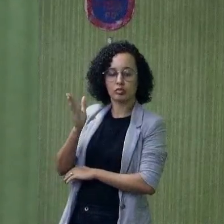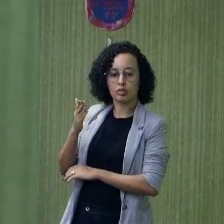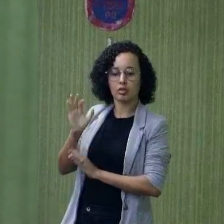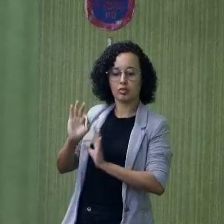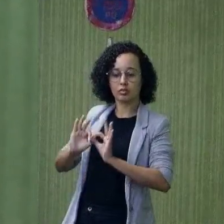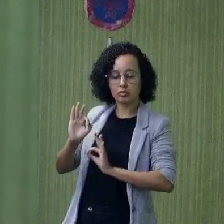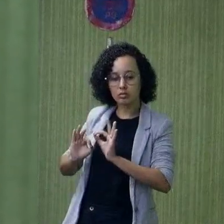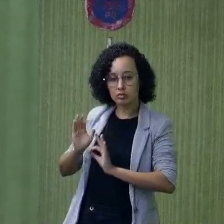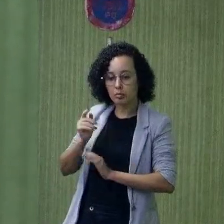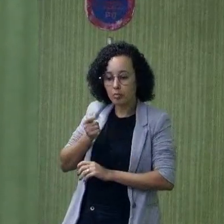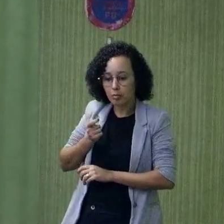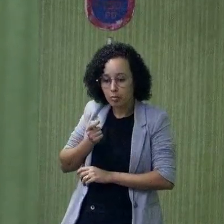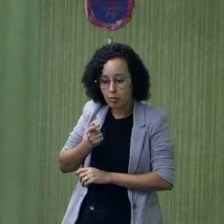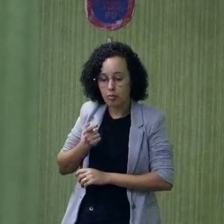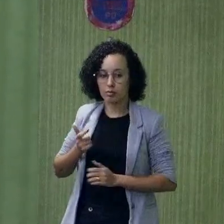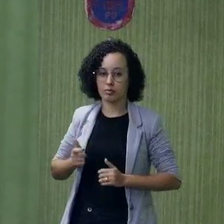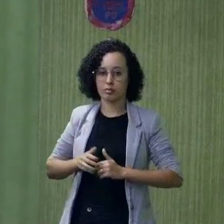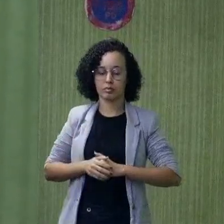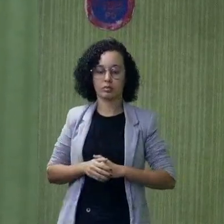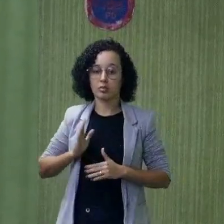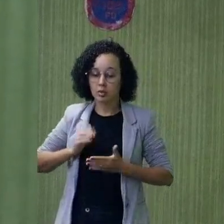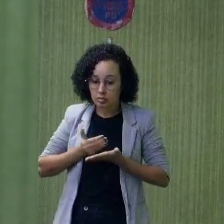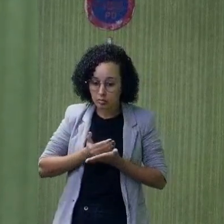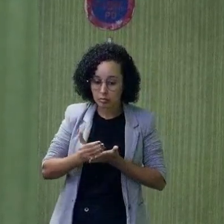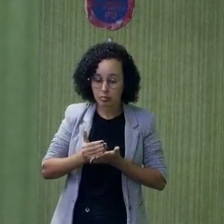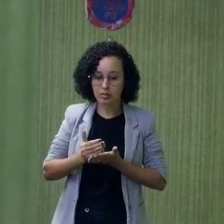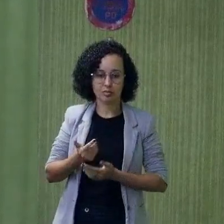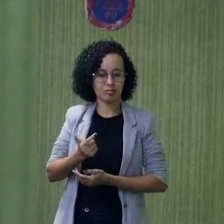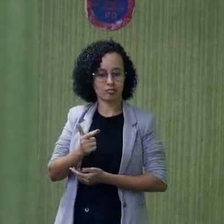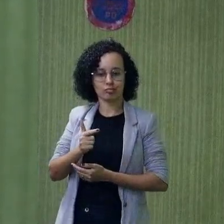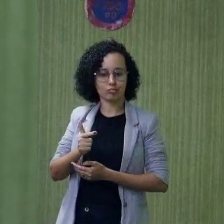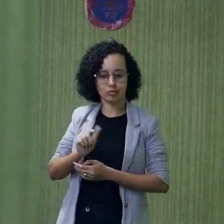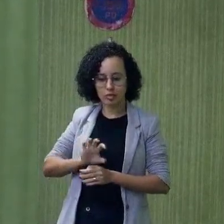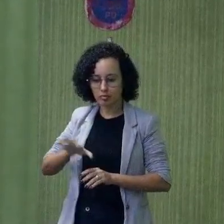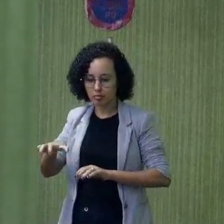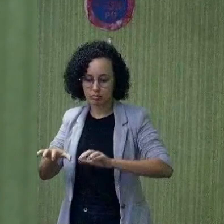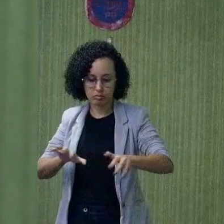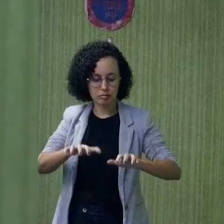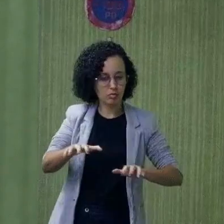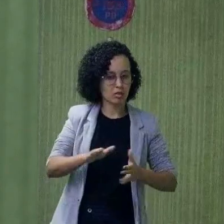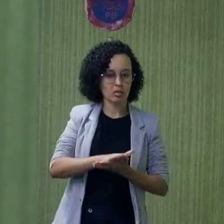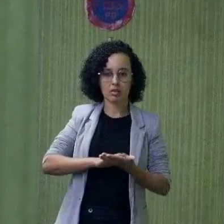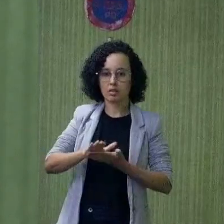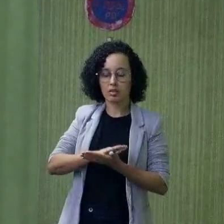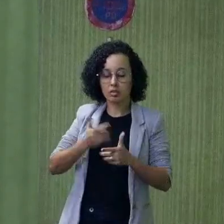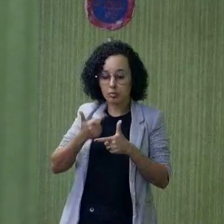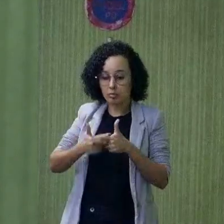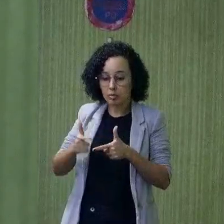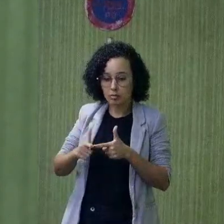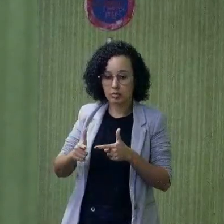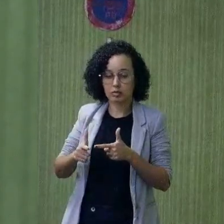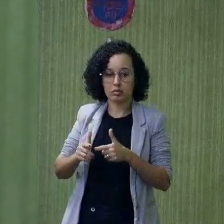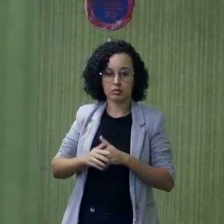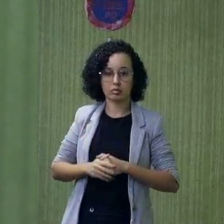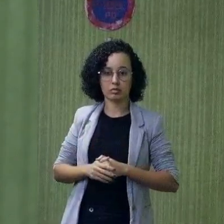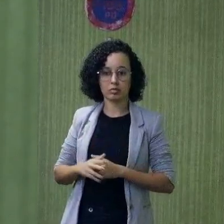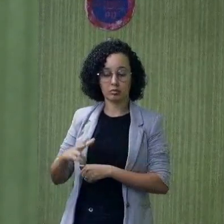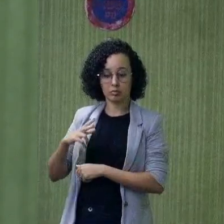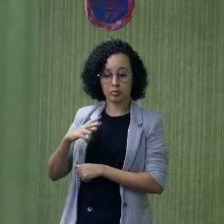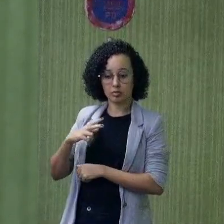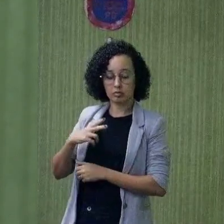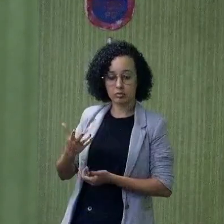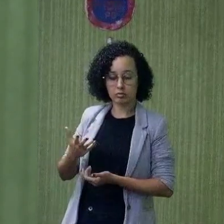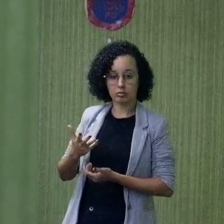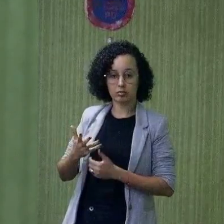organizados mas no início ninguém tinha divisão para nada era um problema a privacidade o uso do próprio